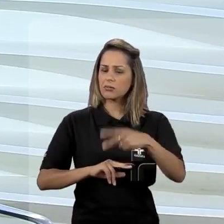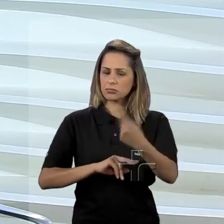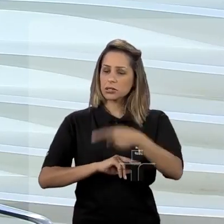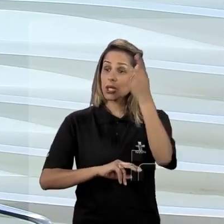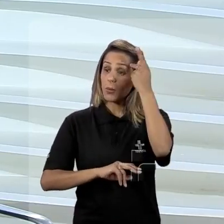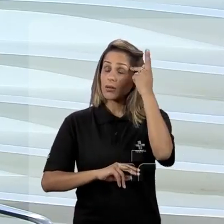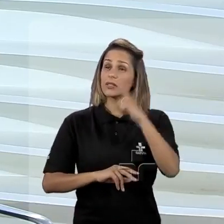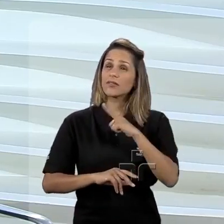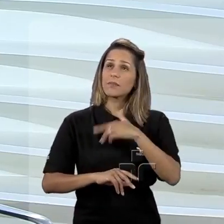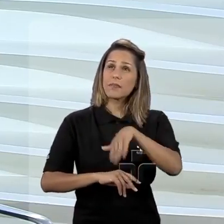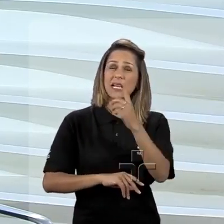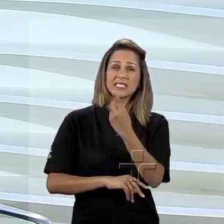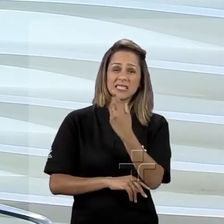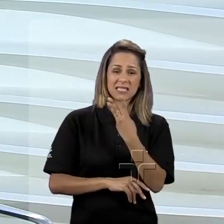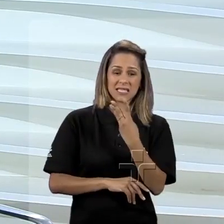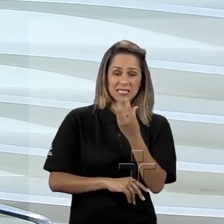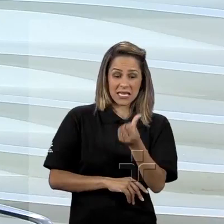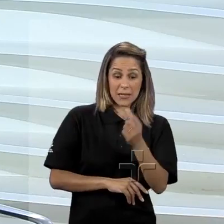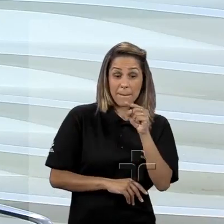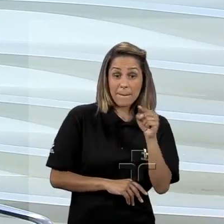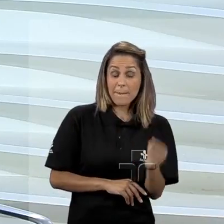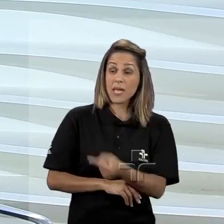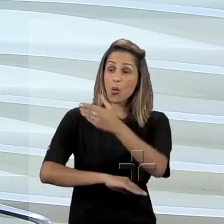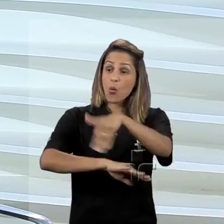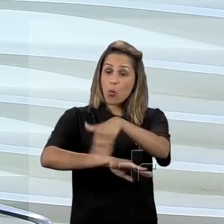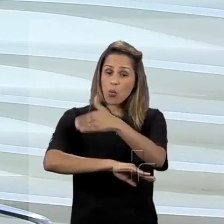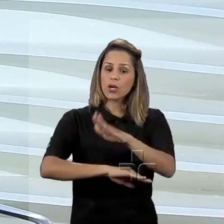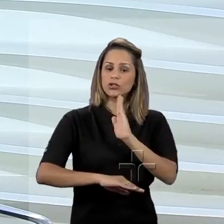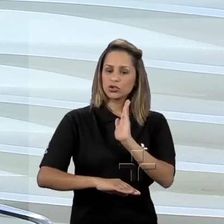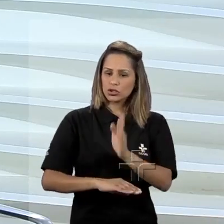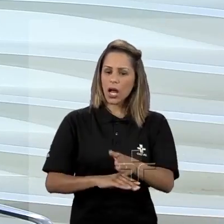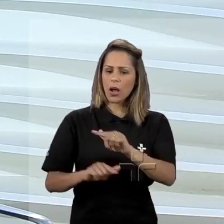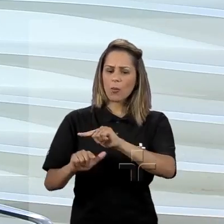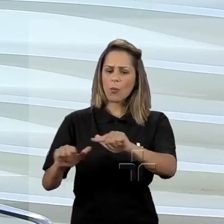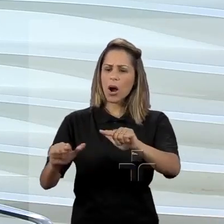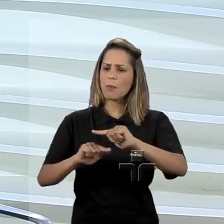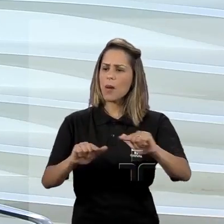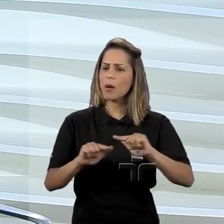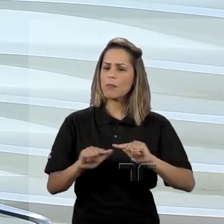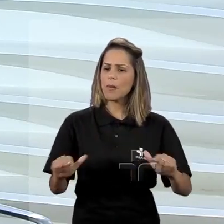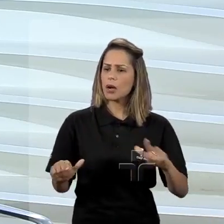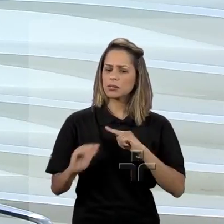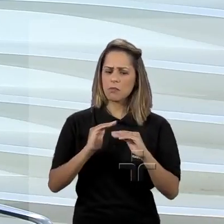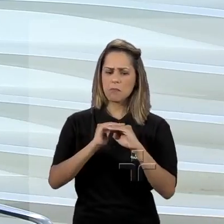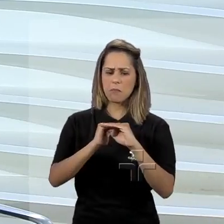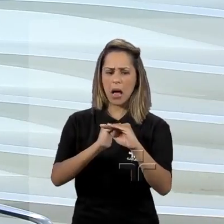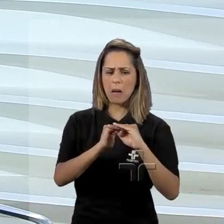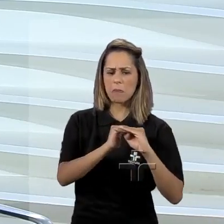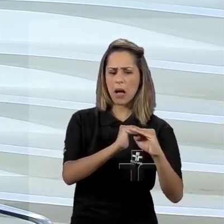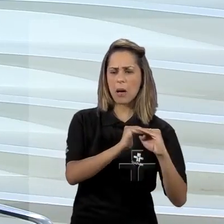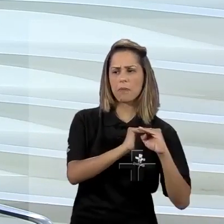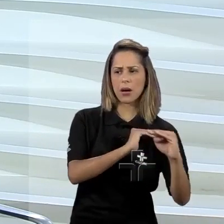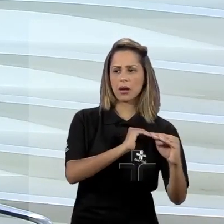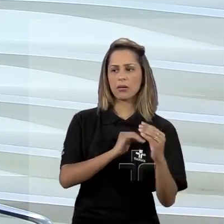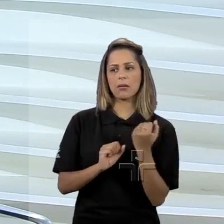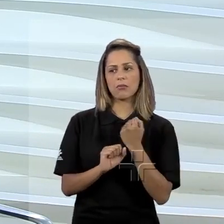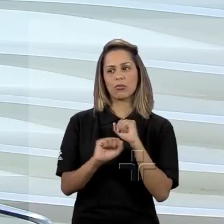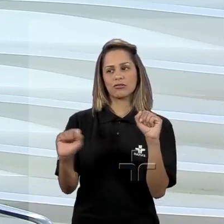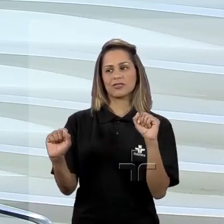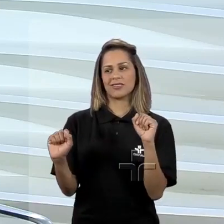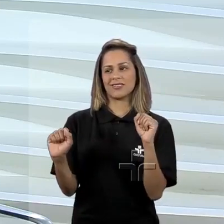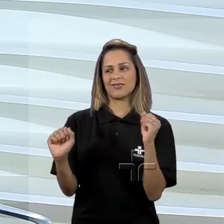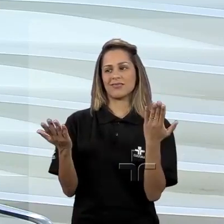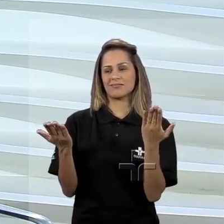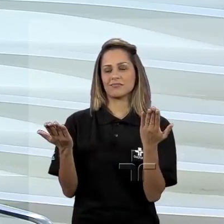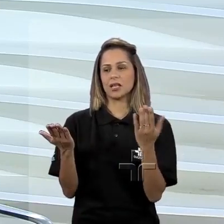vias em São Paulo, entre avenidas e ruas. É impossível, em menos de 2 anos, você reasfaltar 136 mil vias. Quantas foram? Nem nos